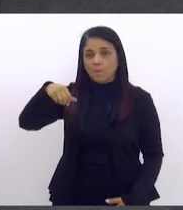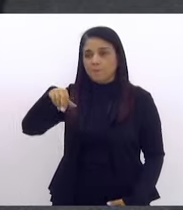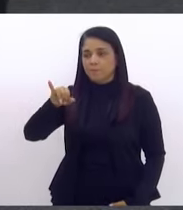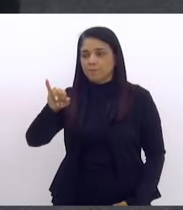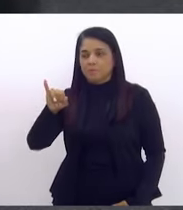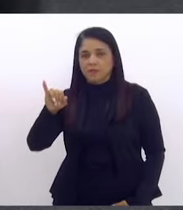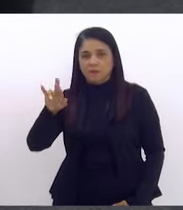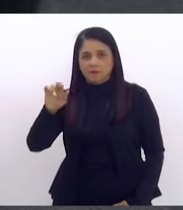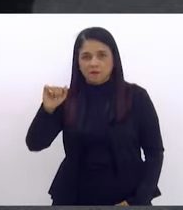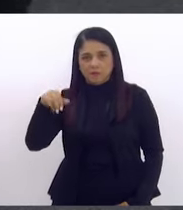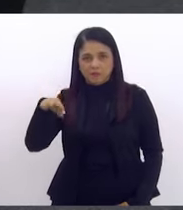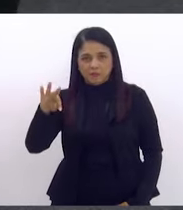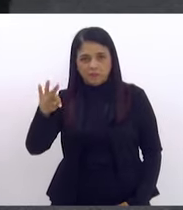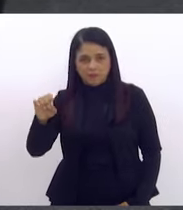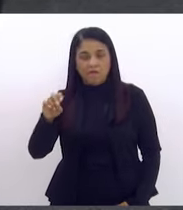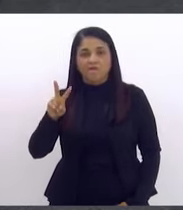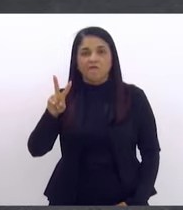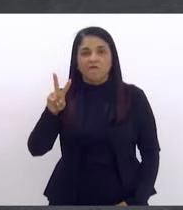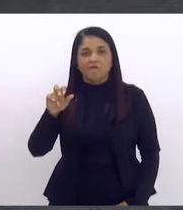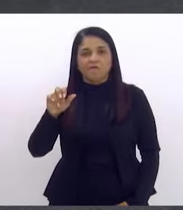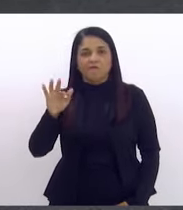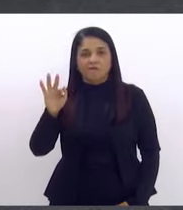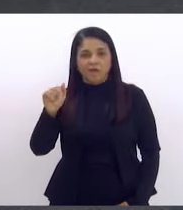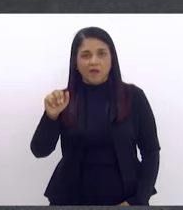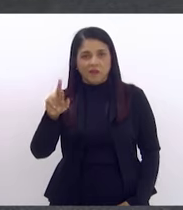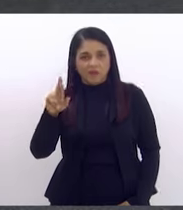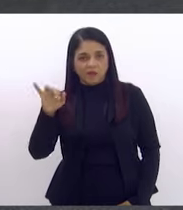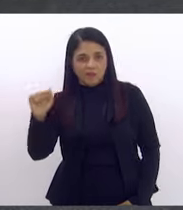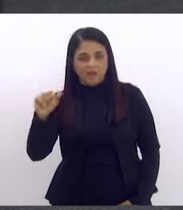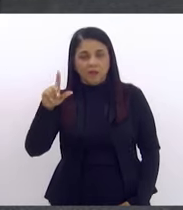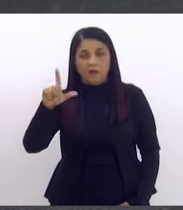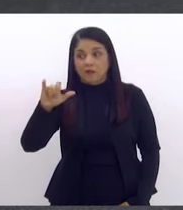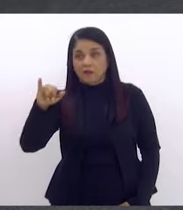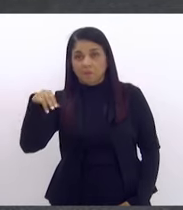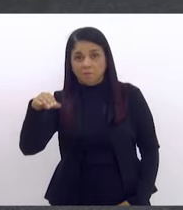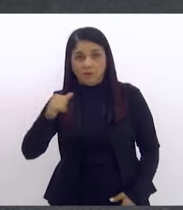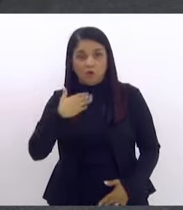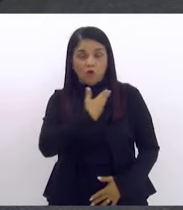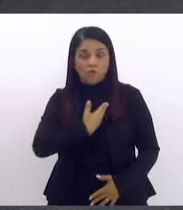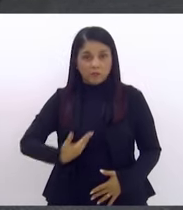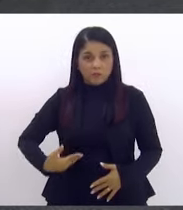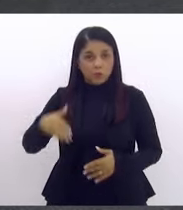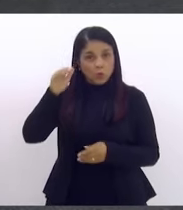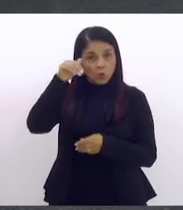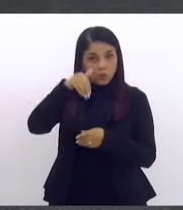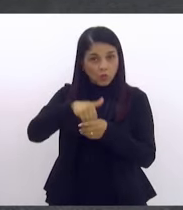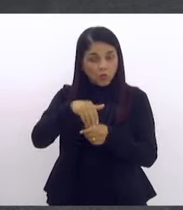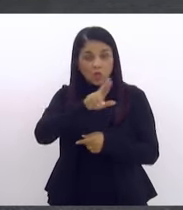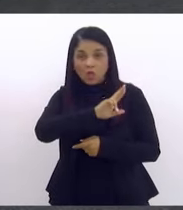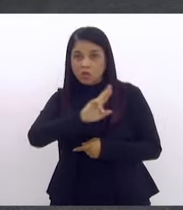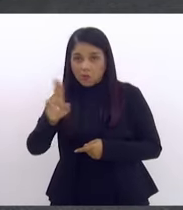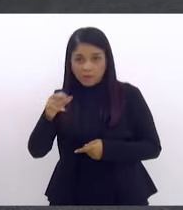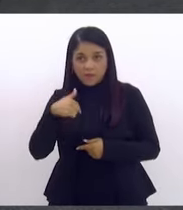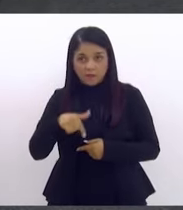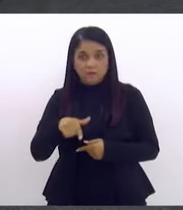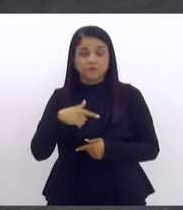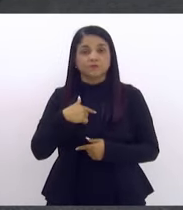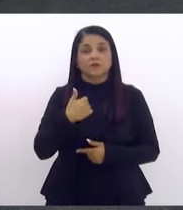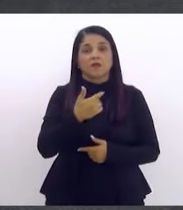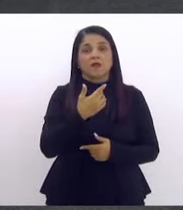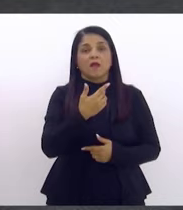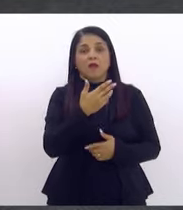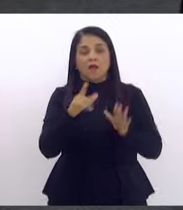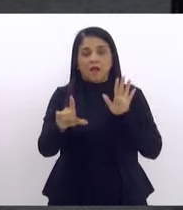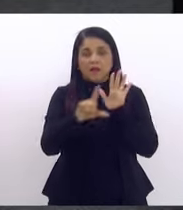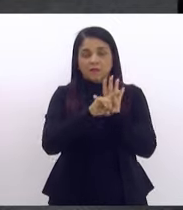governador nomeado. E a Lei Complementar Federal de 74,